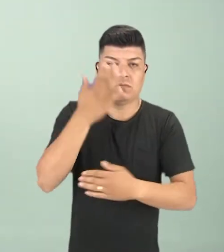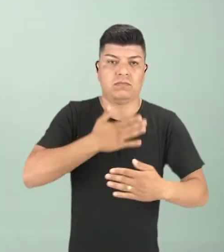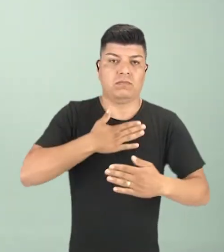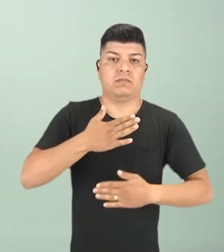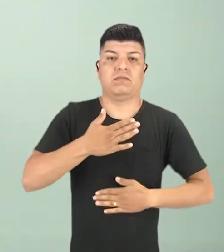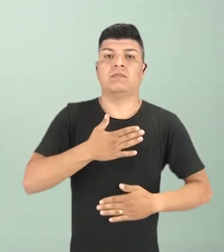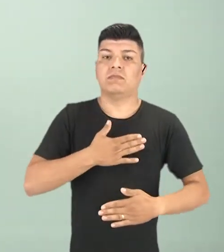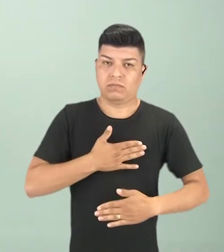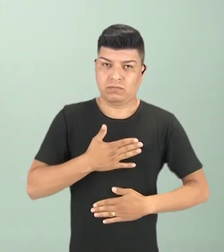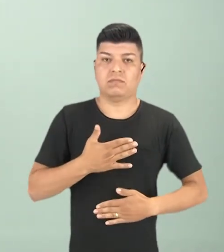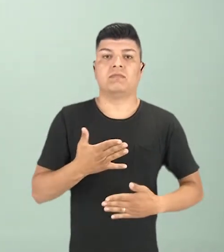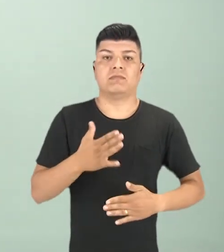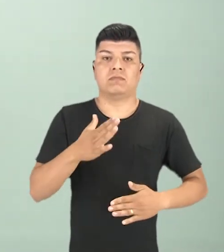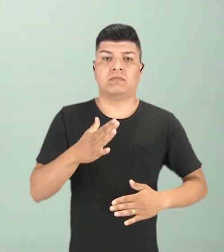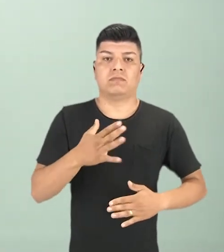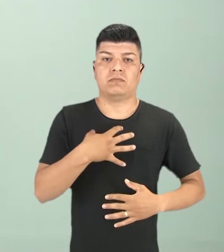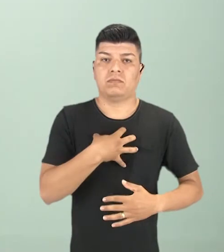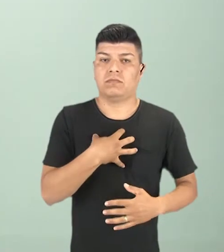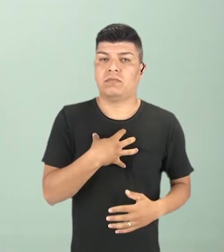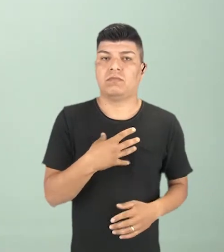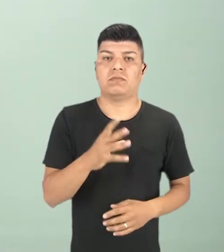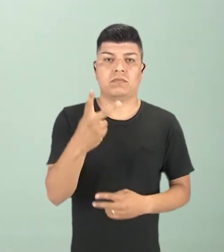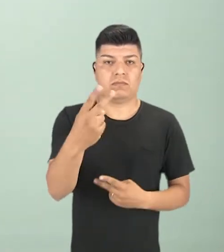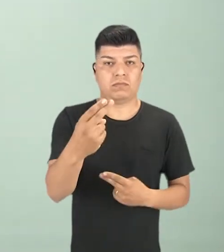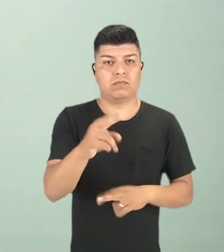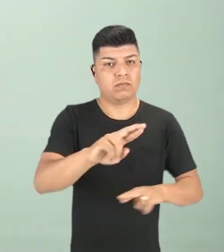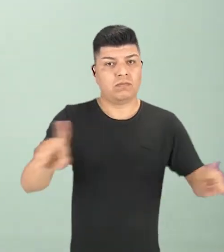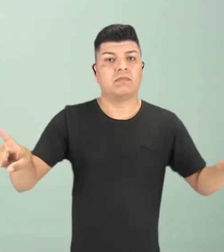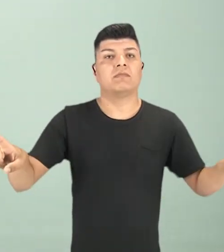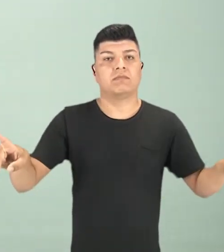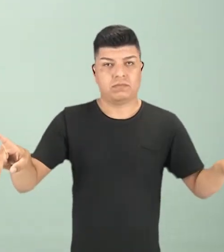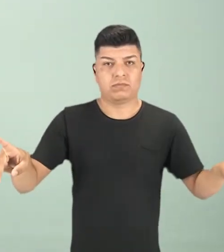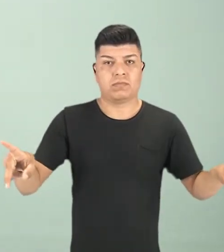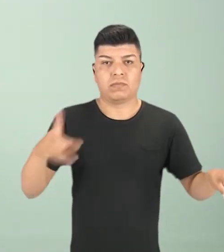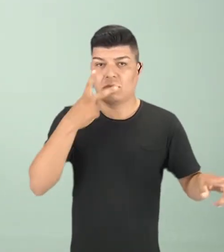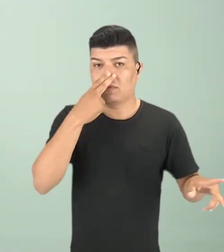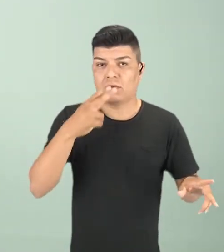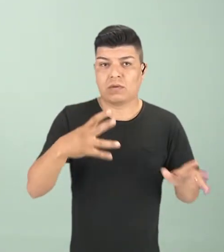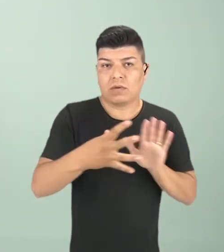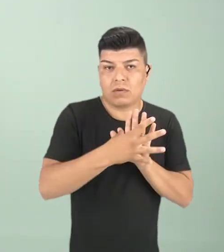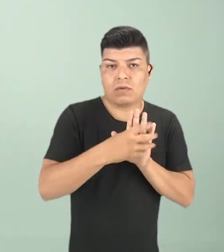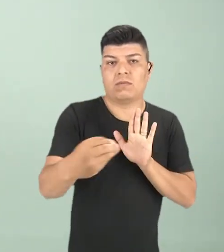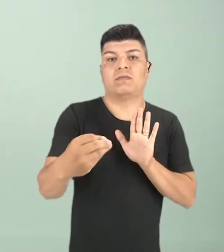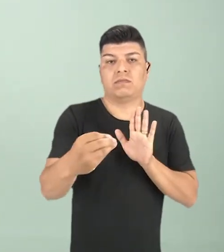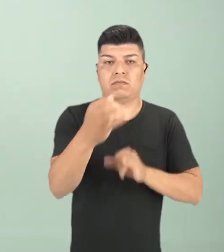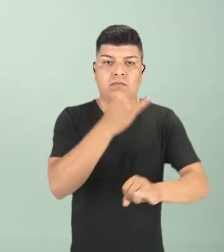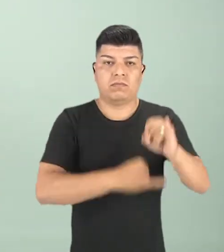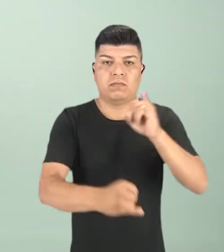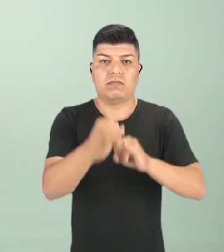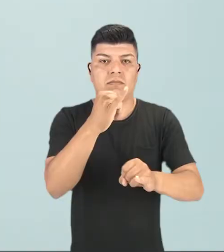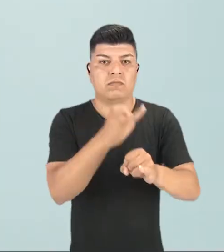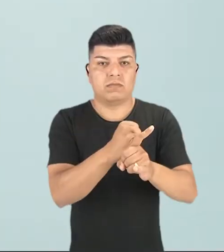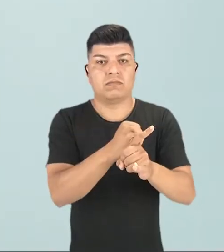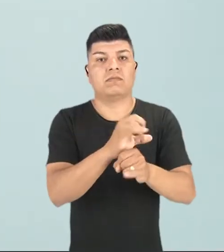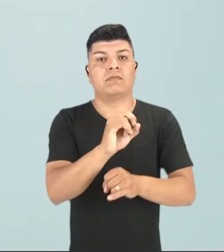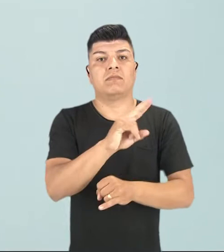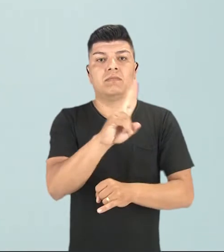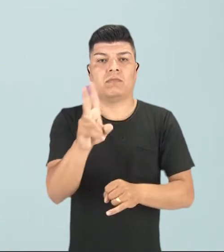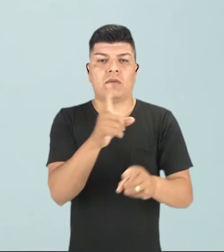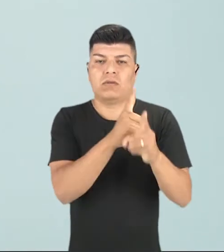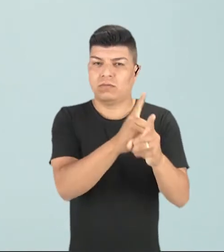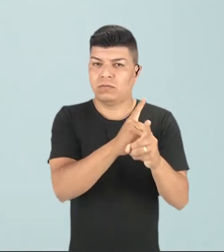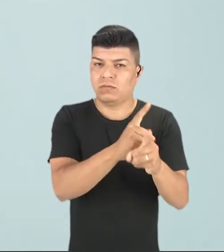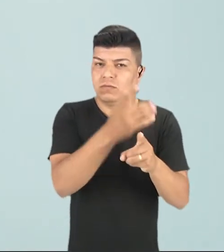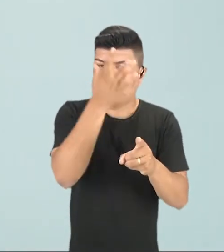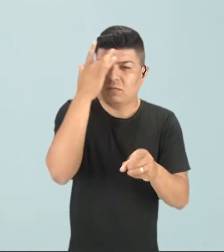cada pessoa tem uma forma. E quando você pega e copia as coisas da internet, ou segue as pessoas